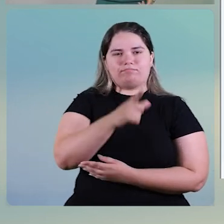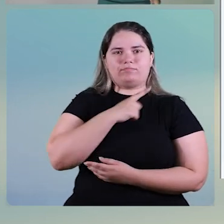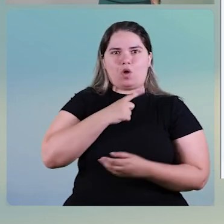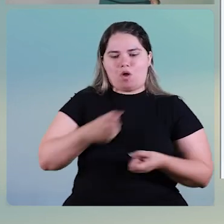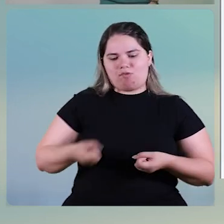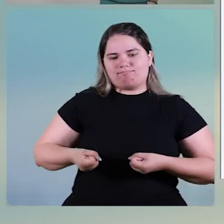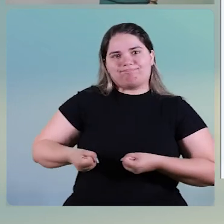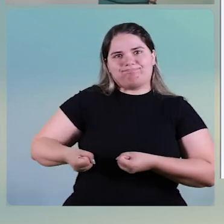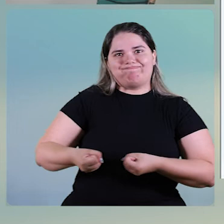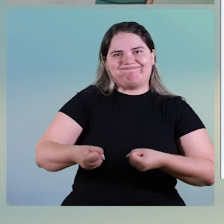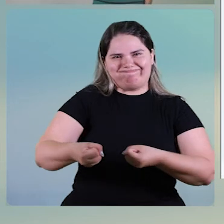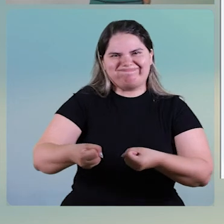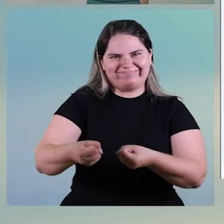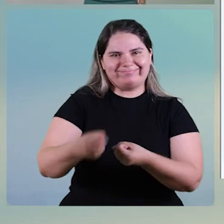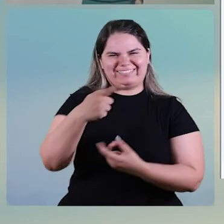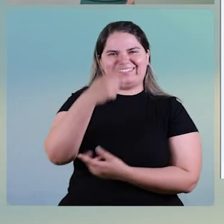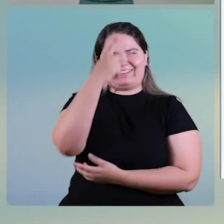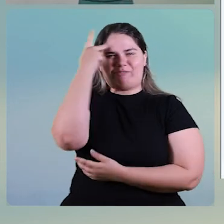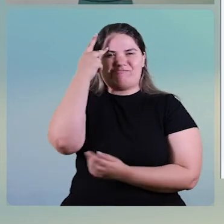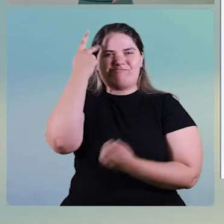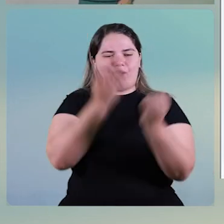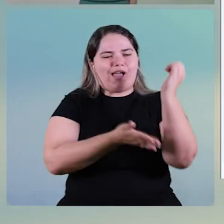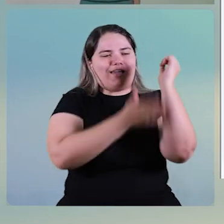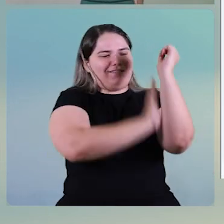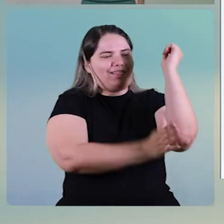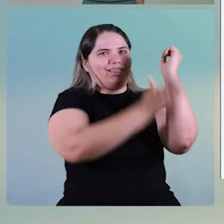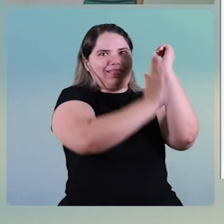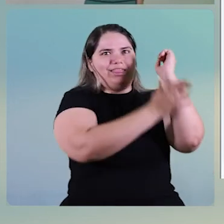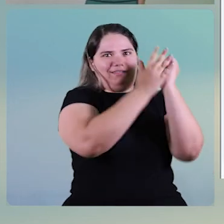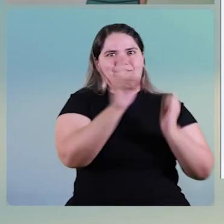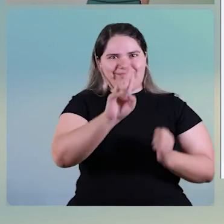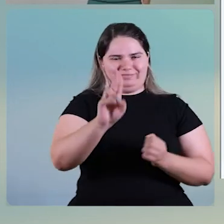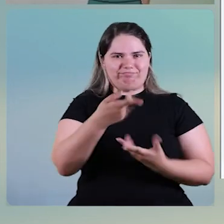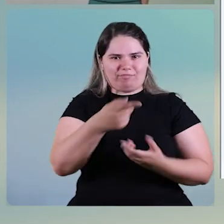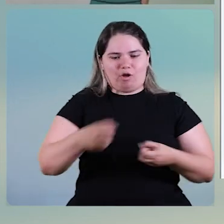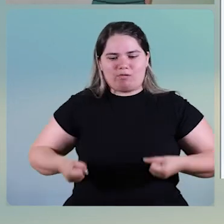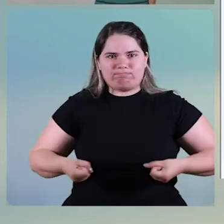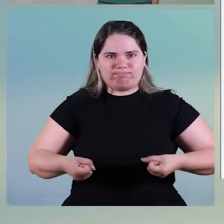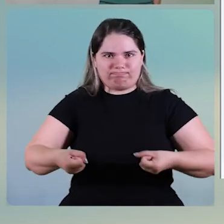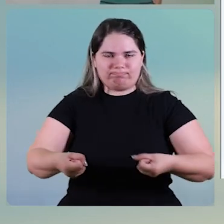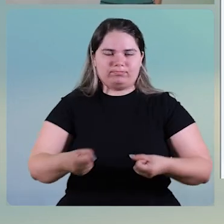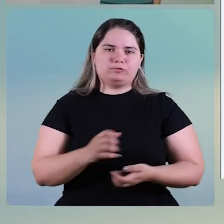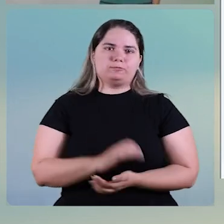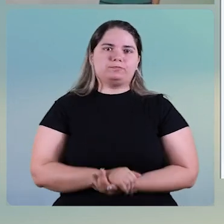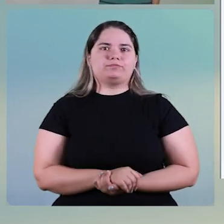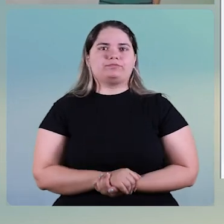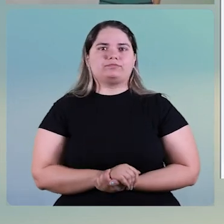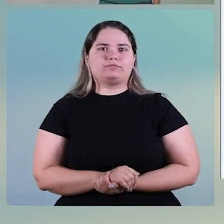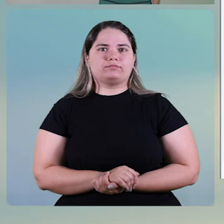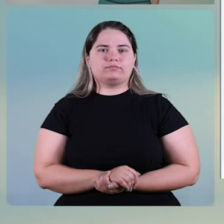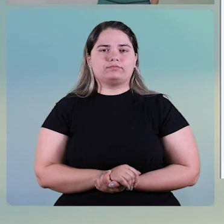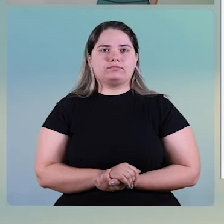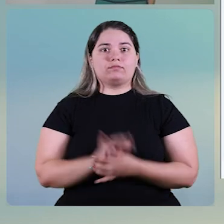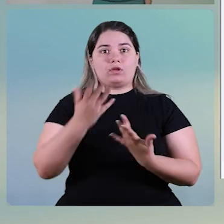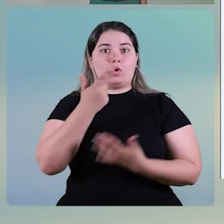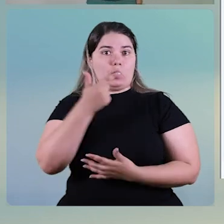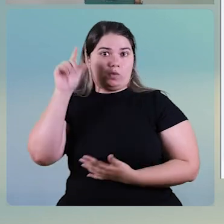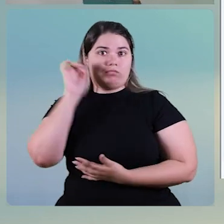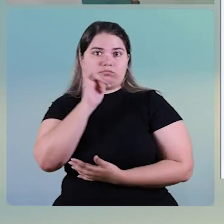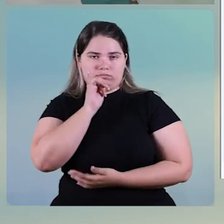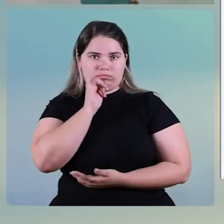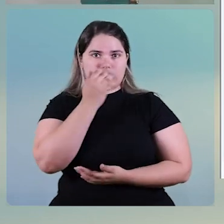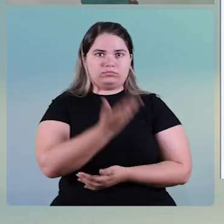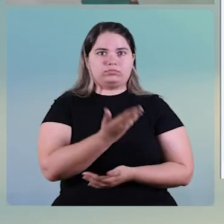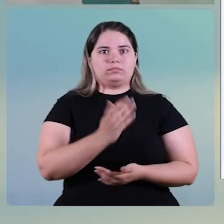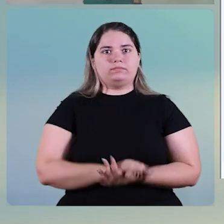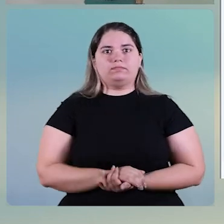Que vamos mostrar logo em seguida. O carrinho de mão representa uma alavanca interresistente. Uma outra alavanca, né,